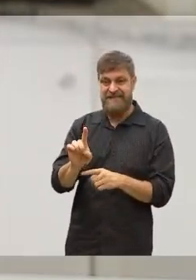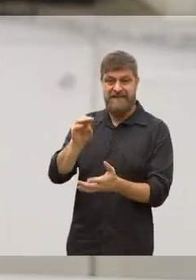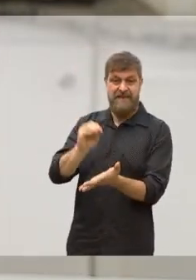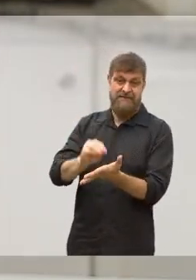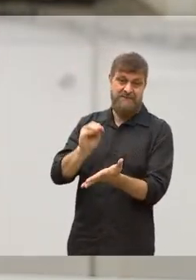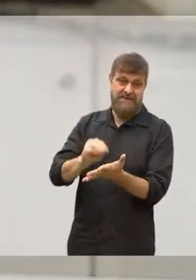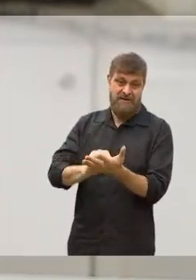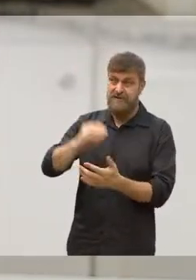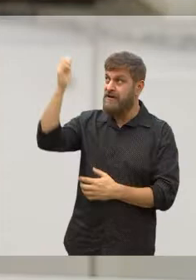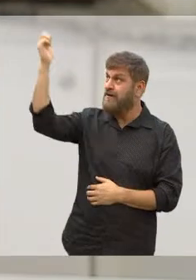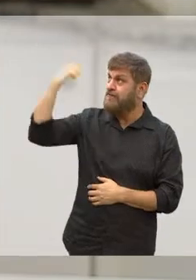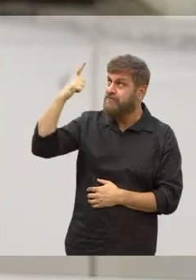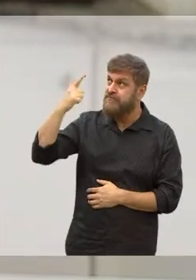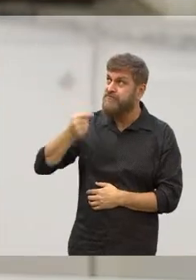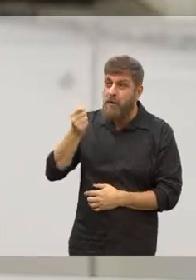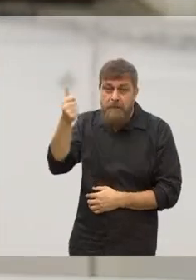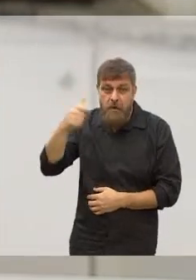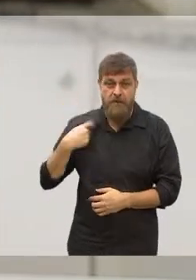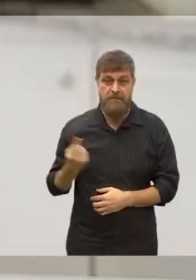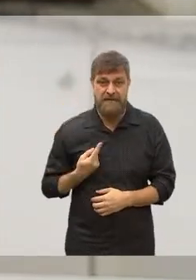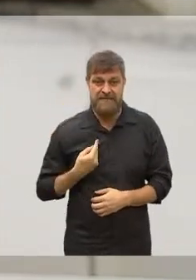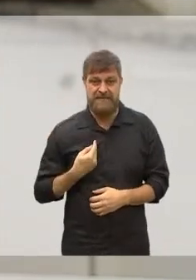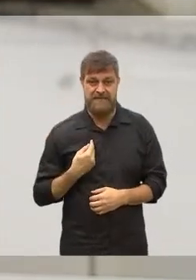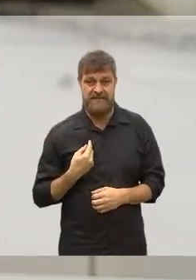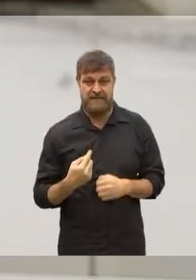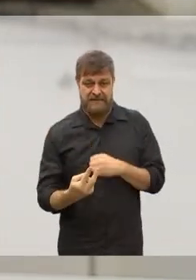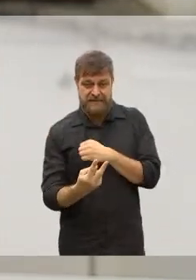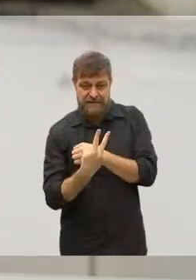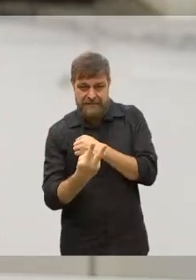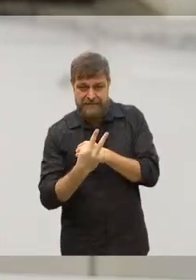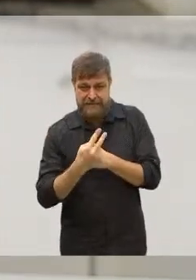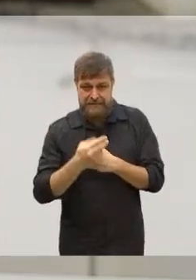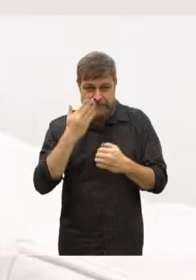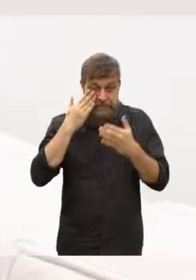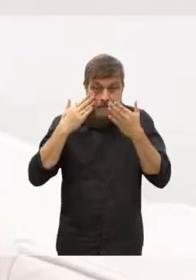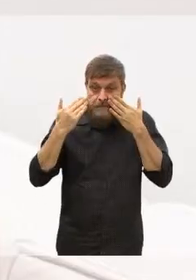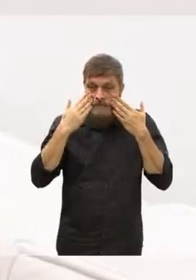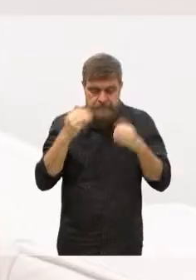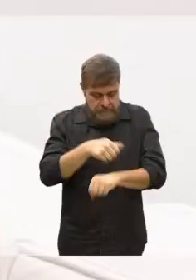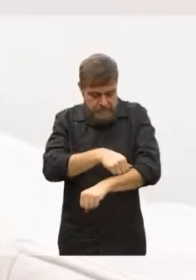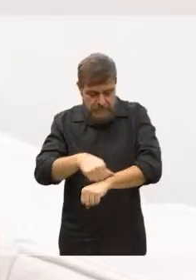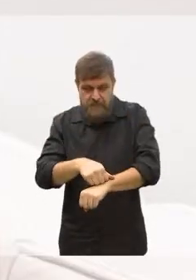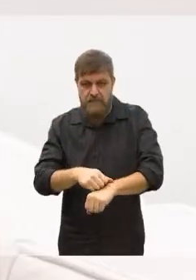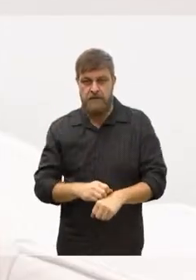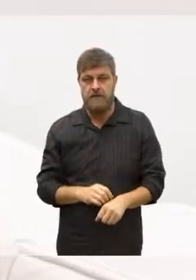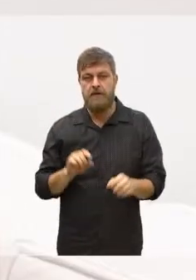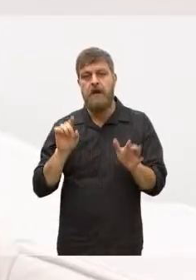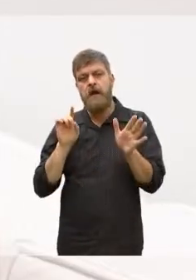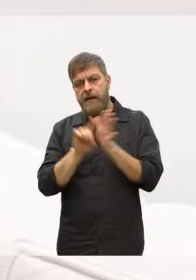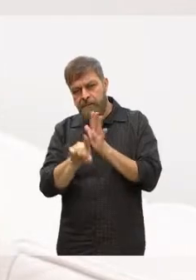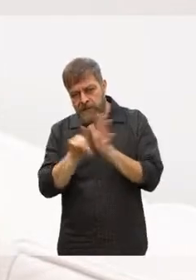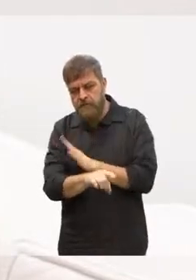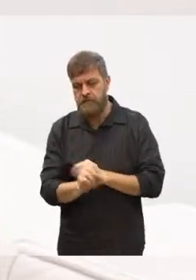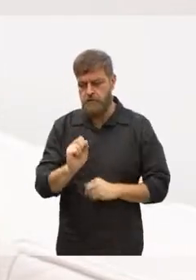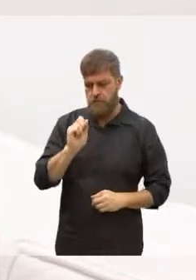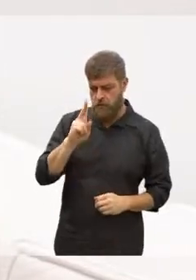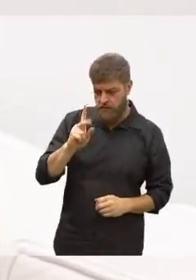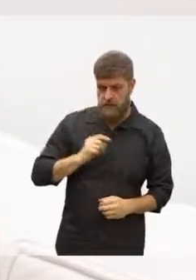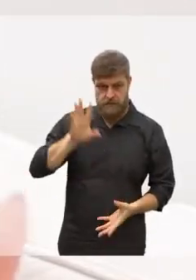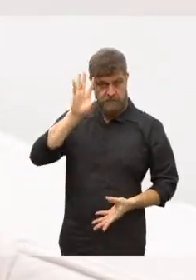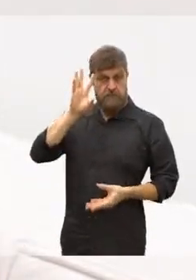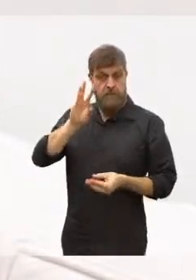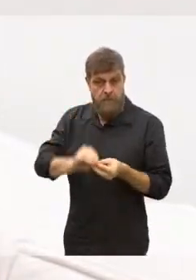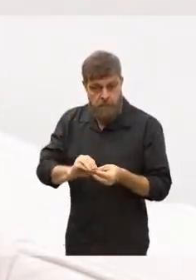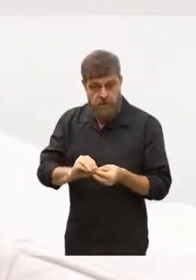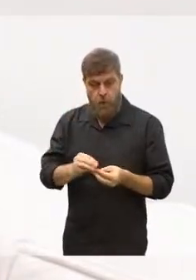de sol e por excesso de proteção solar, de FPS, né? Agora vem a pergunta, né? Então, tá bom, chegou a essa conclusão. O que